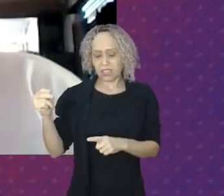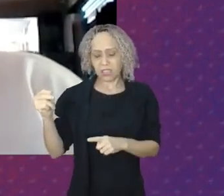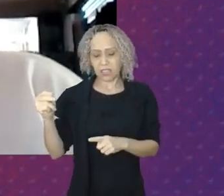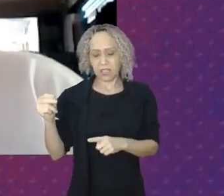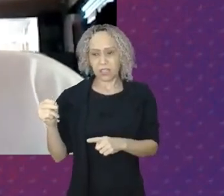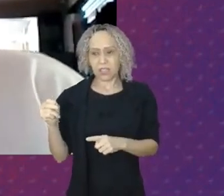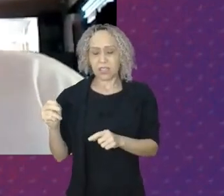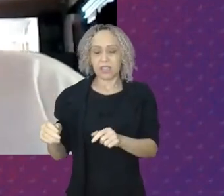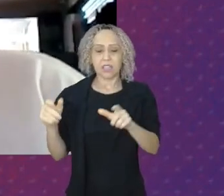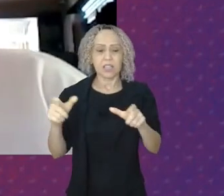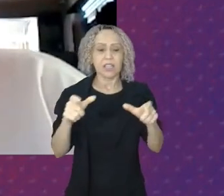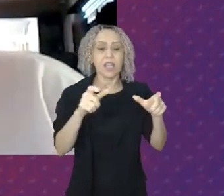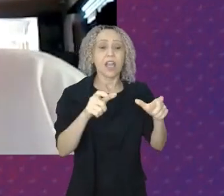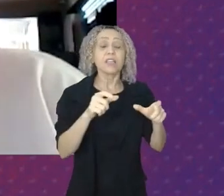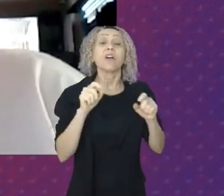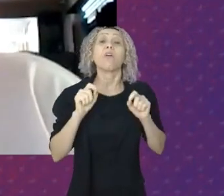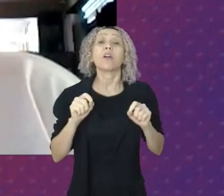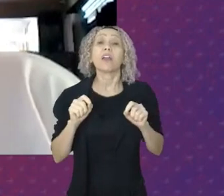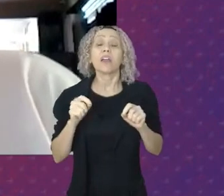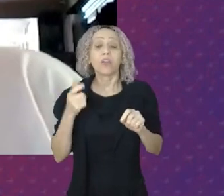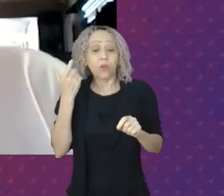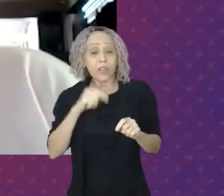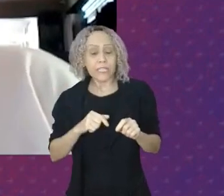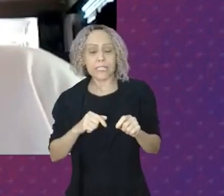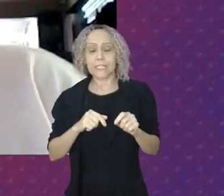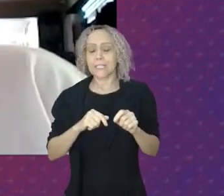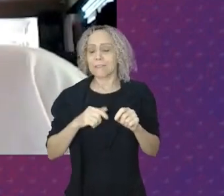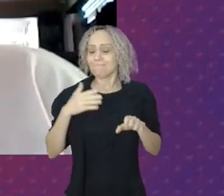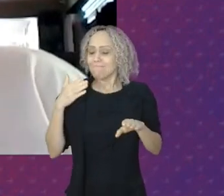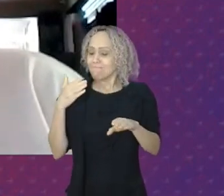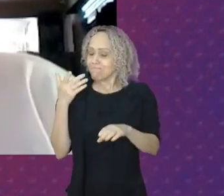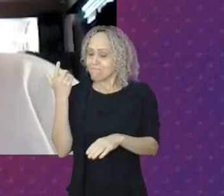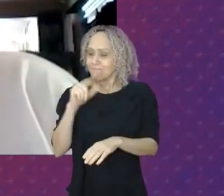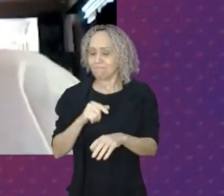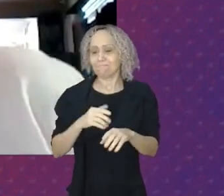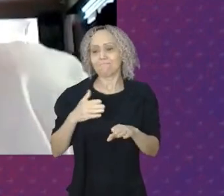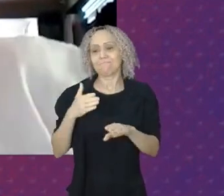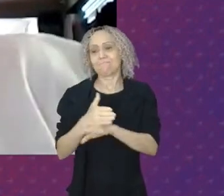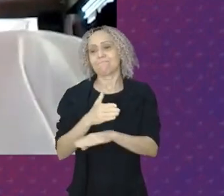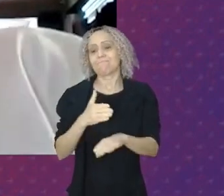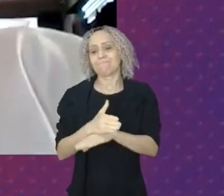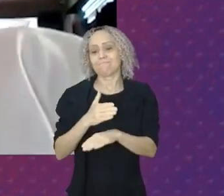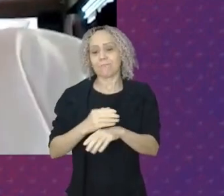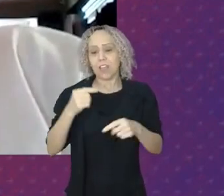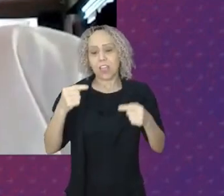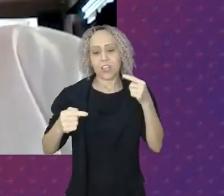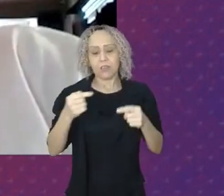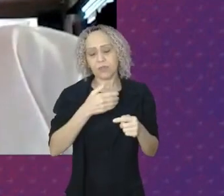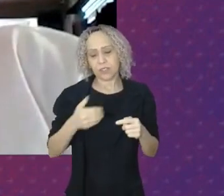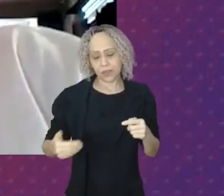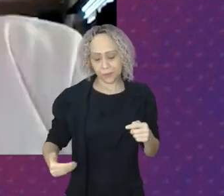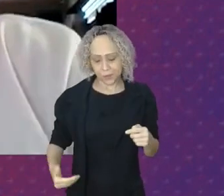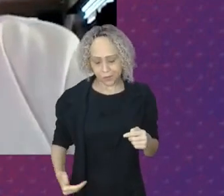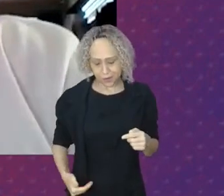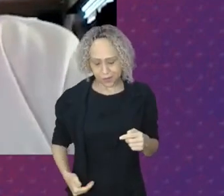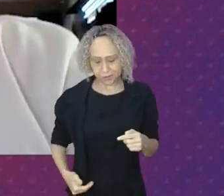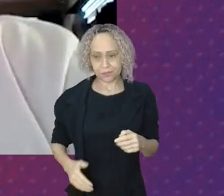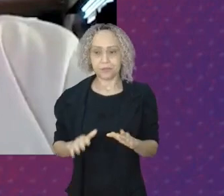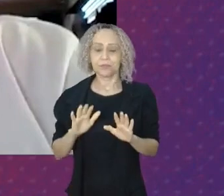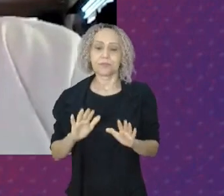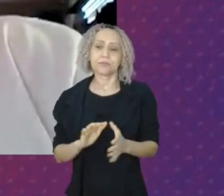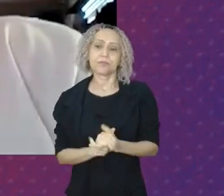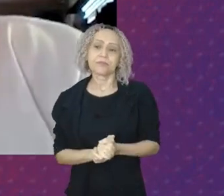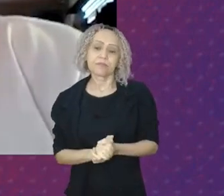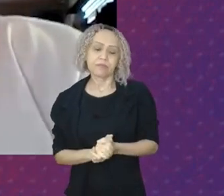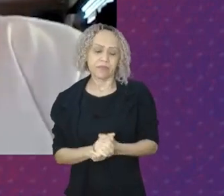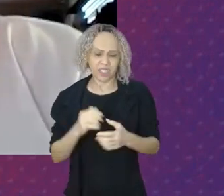lugares de política pública específica para a nossa população. Não é uma